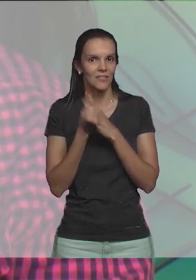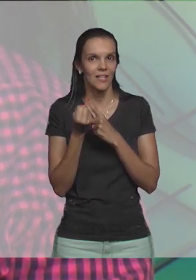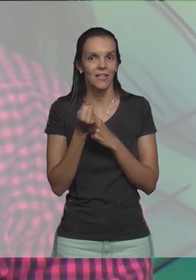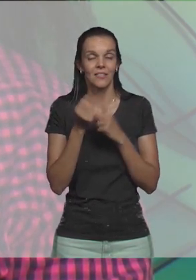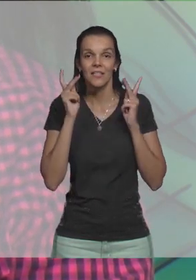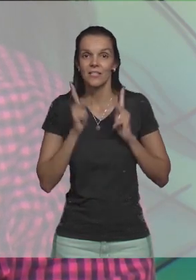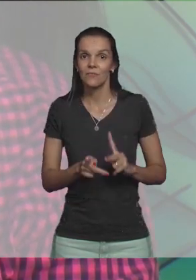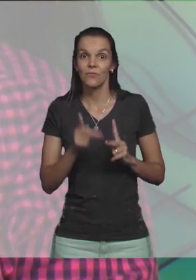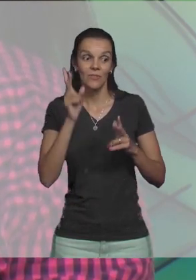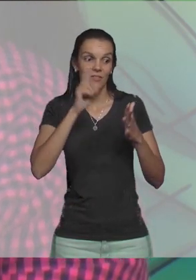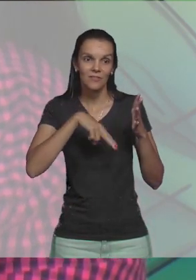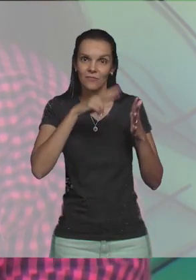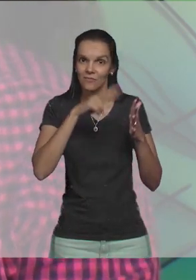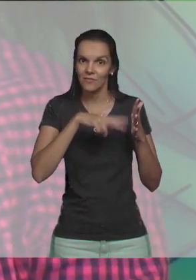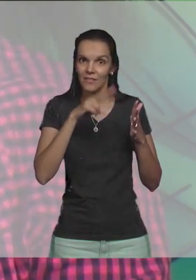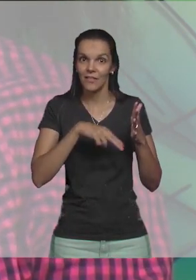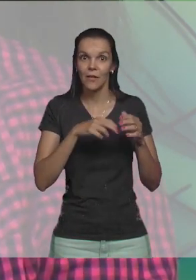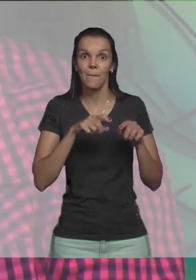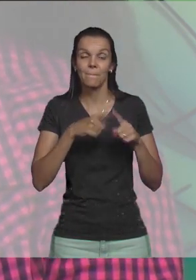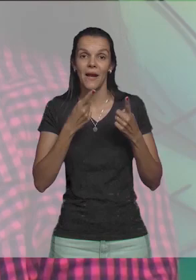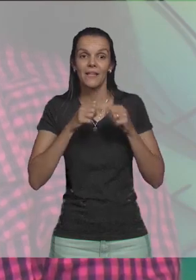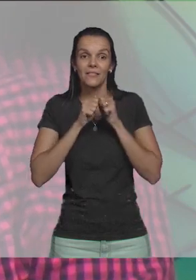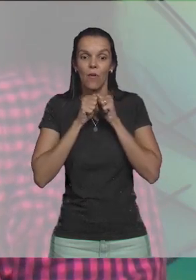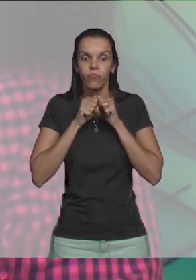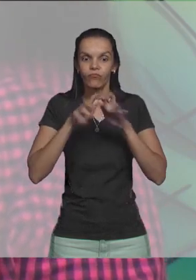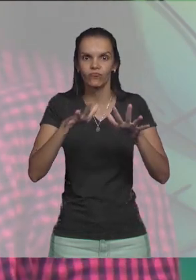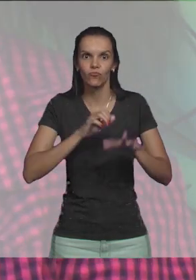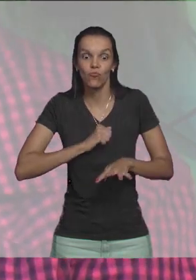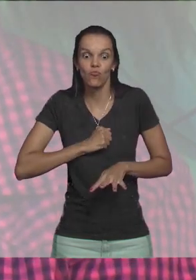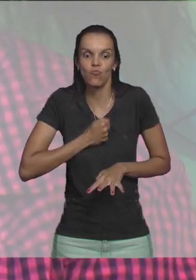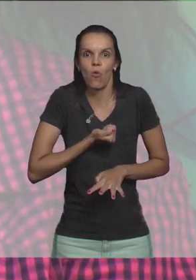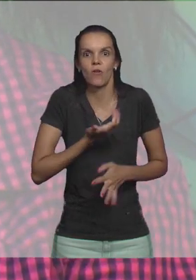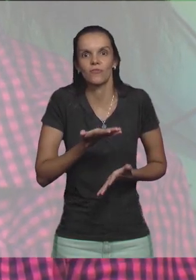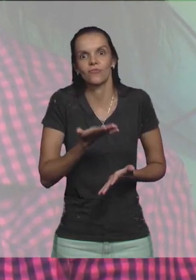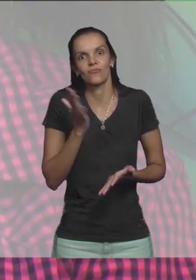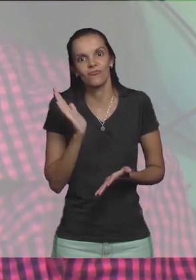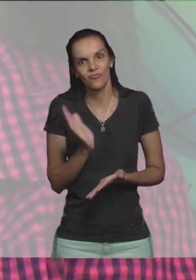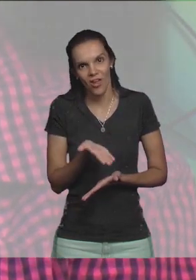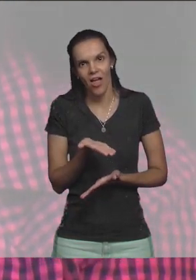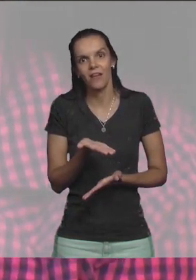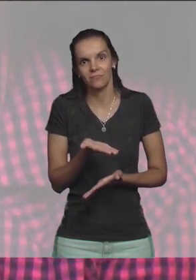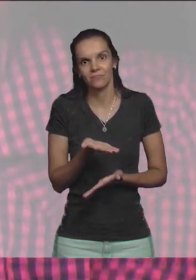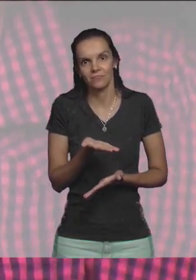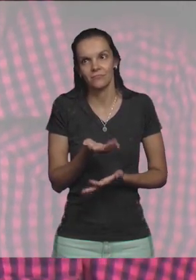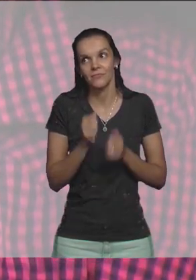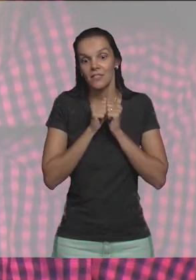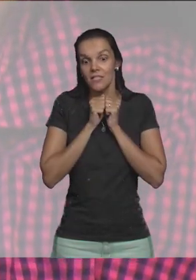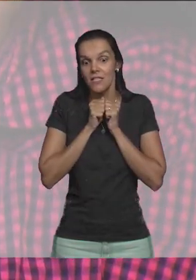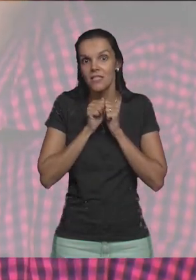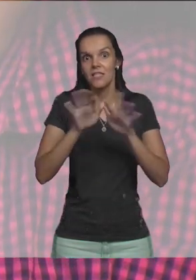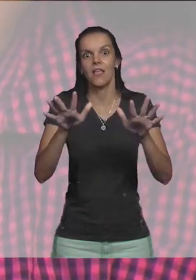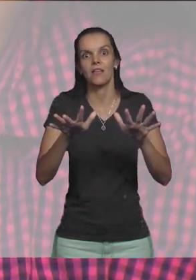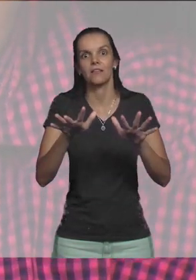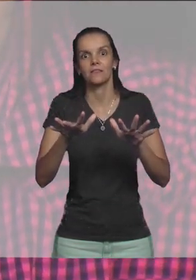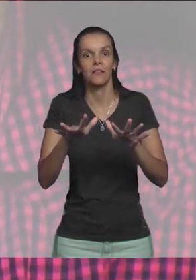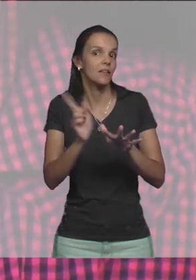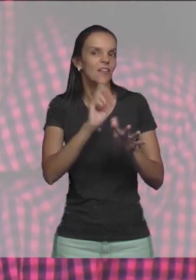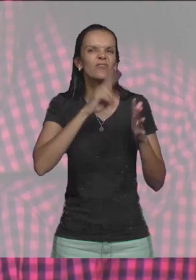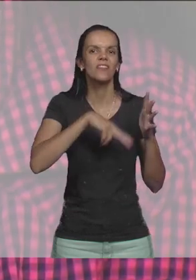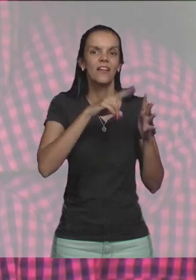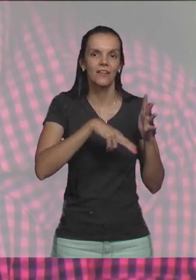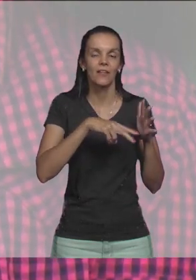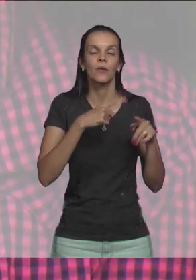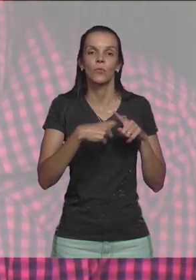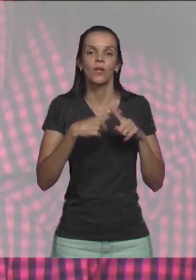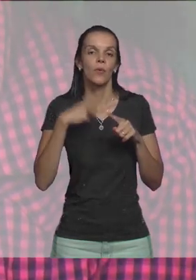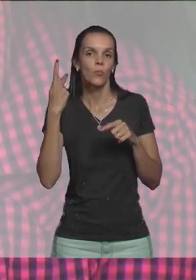a informação. Elas disseminam o ódio, elas confundem opinião com discurso de ódio. E aí elas saem disseminando as coisas. Elas não leram,